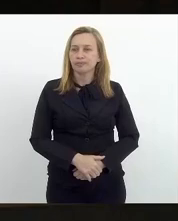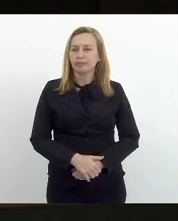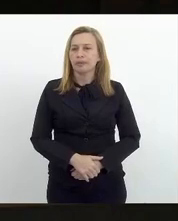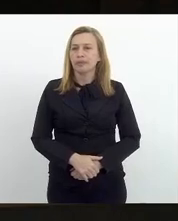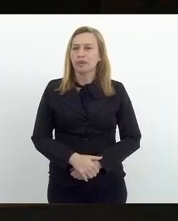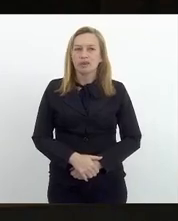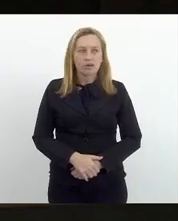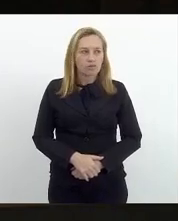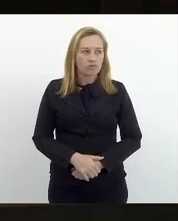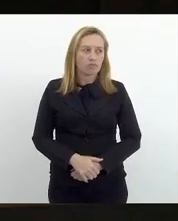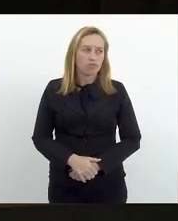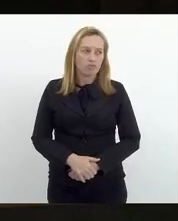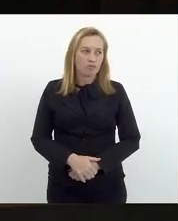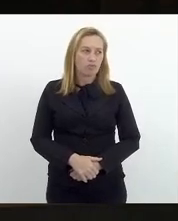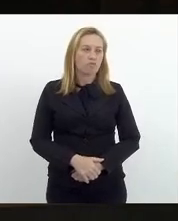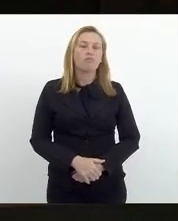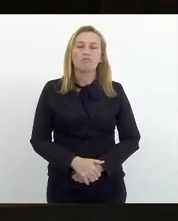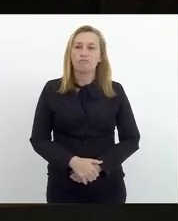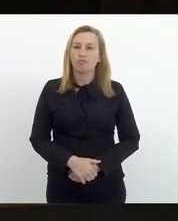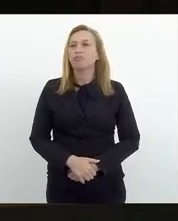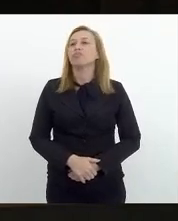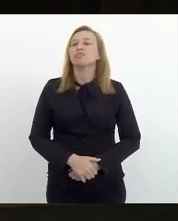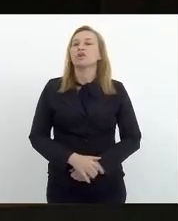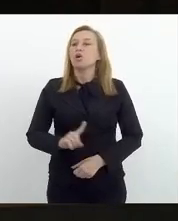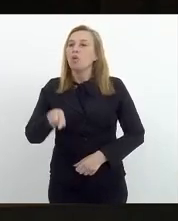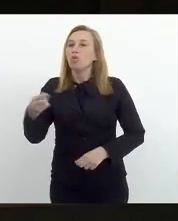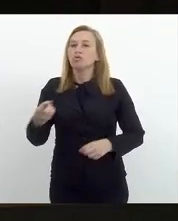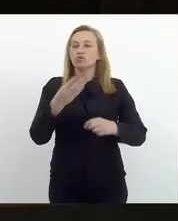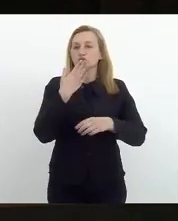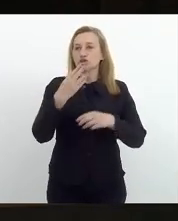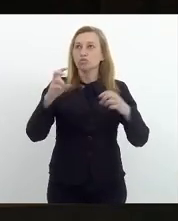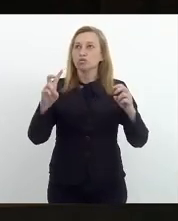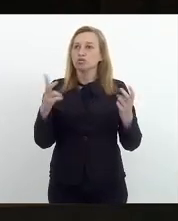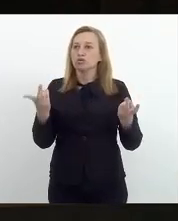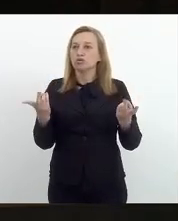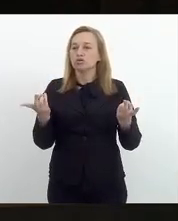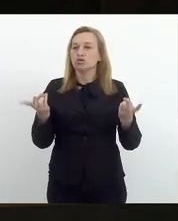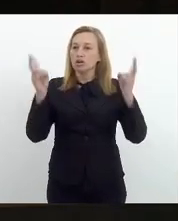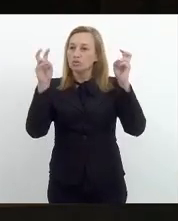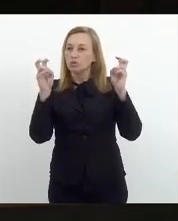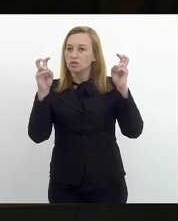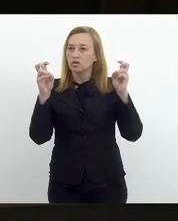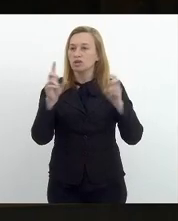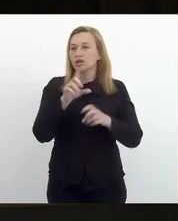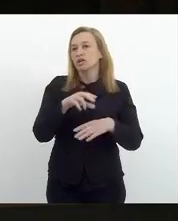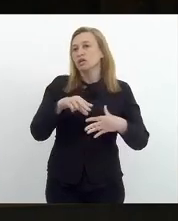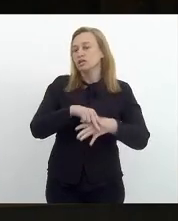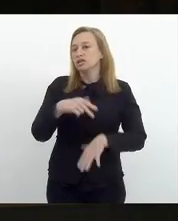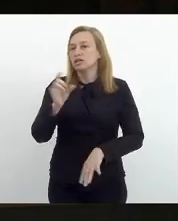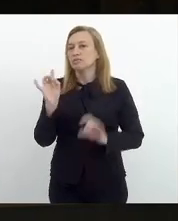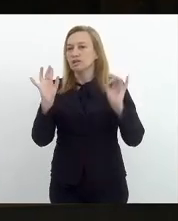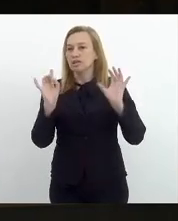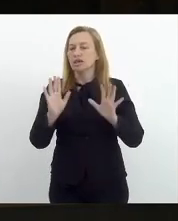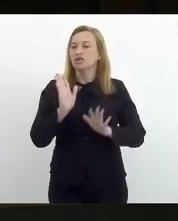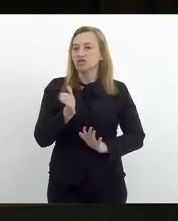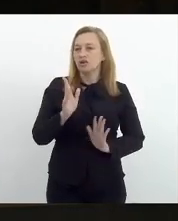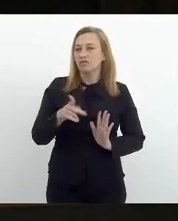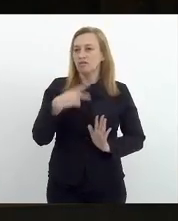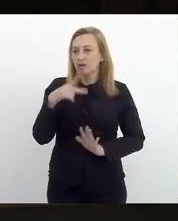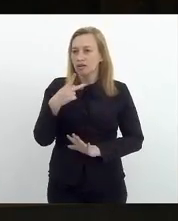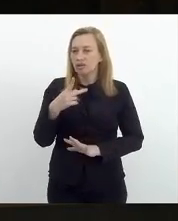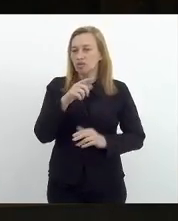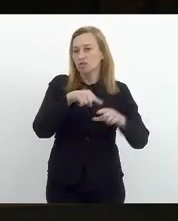vedada a conversão em pecúnia ou outro tipo de indenização decorrente do em e especiais concedidas